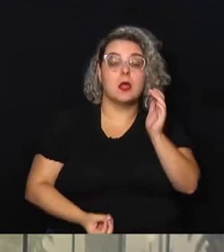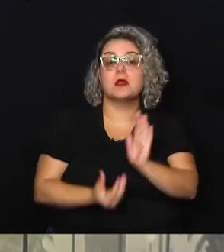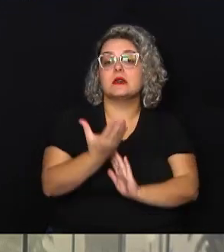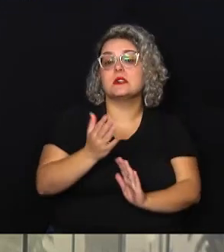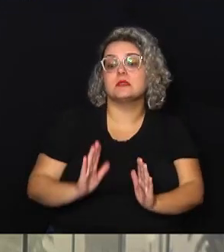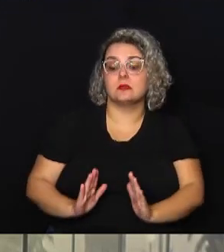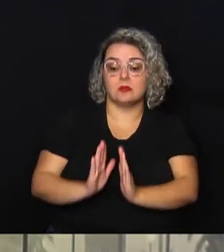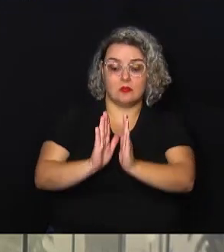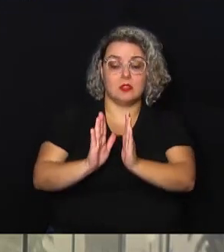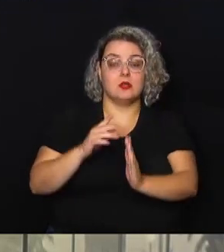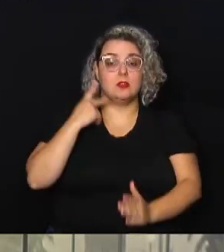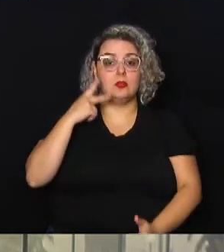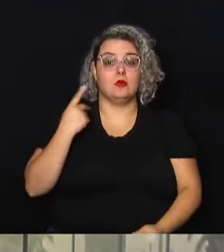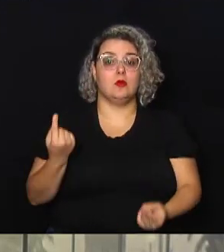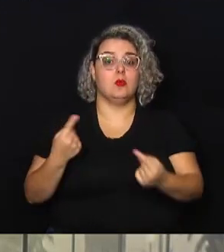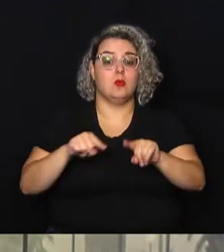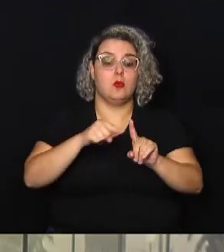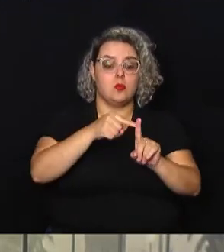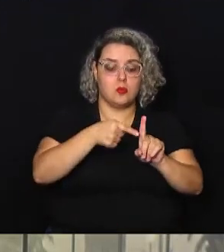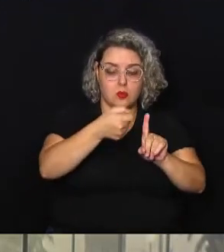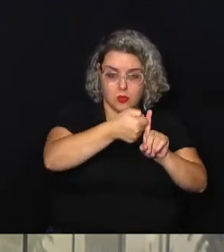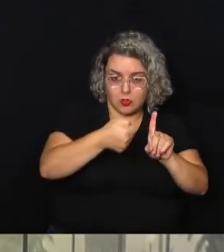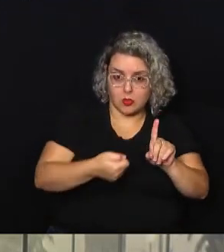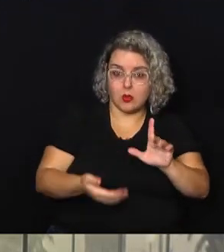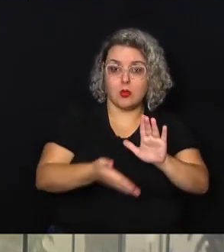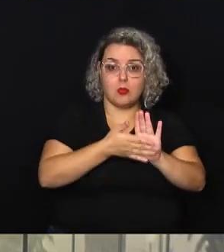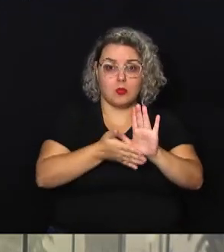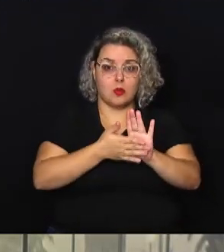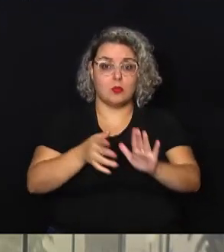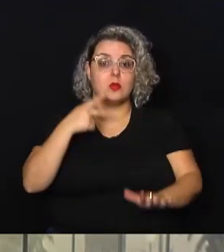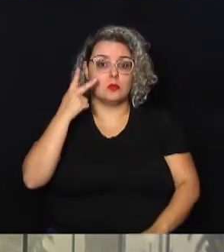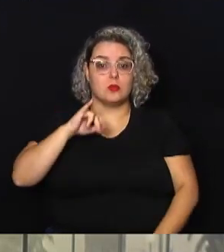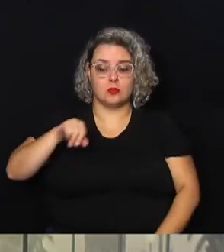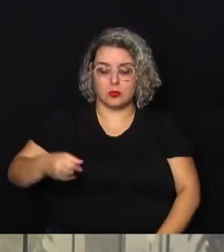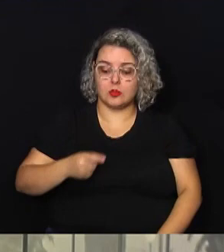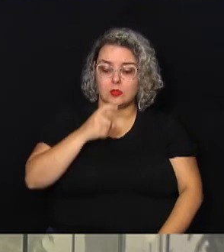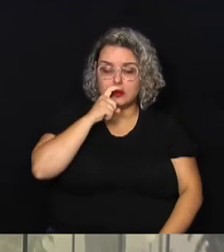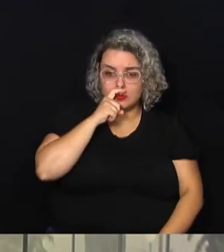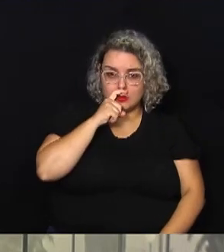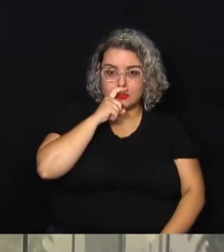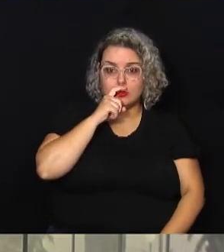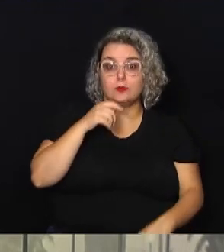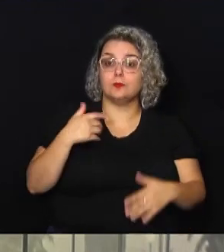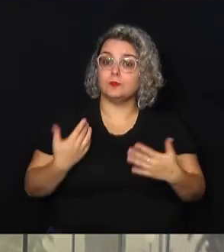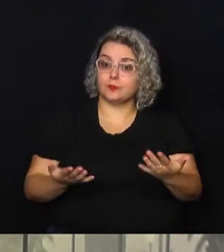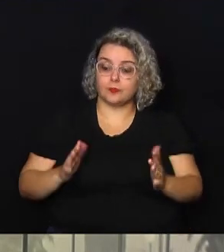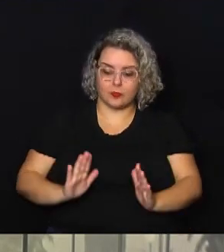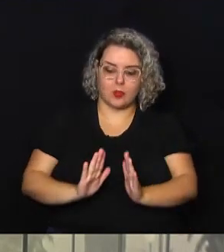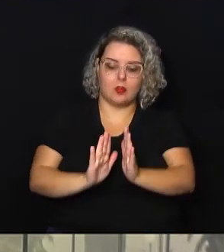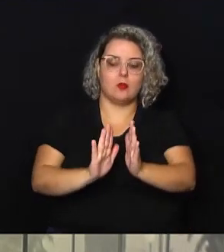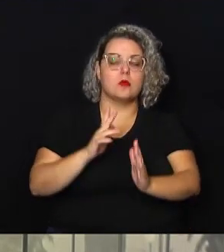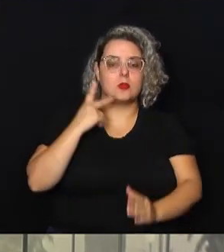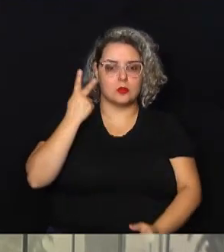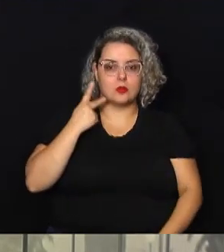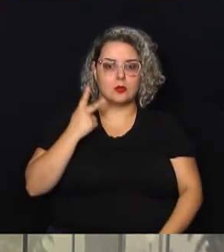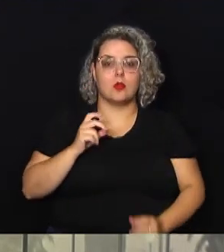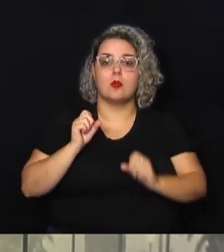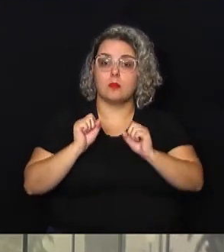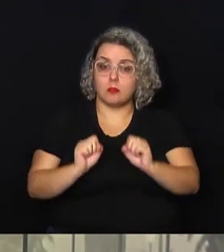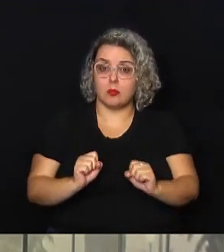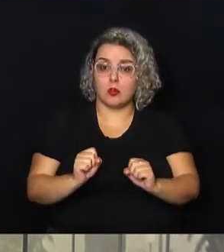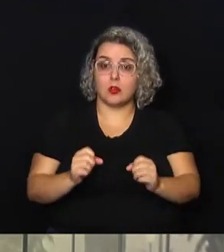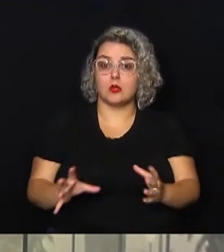parlamentar contra o aborto proposta pelo vereador Jorge Schneider a frente parlamentar pode ser